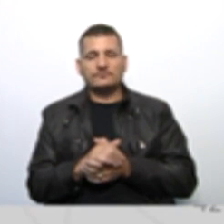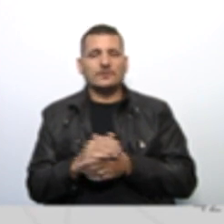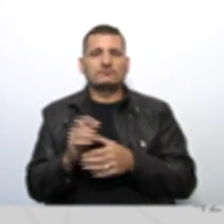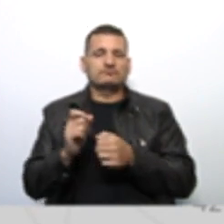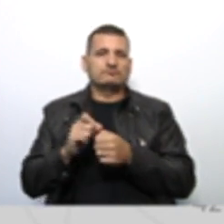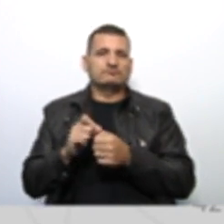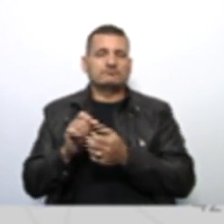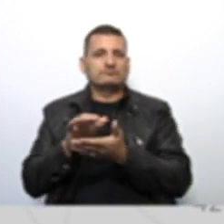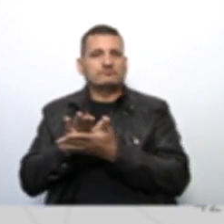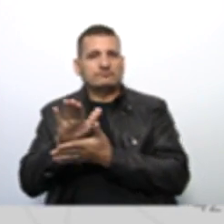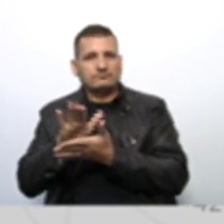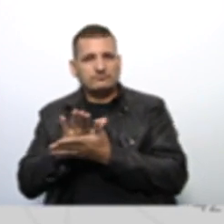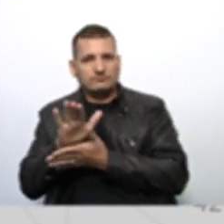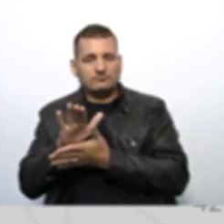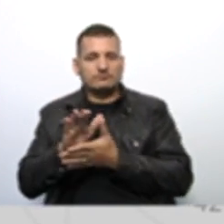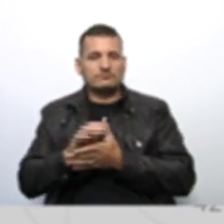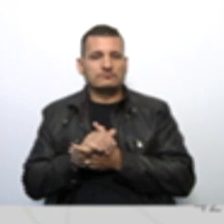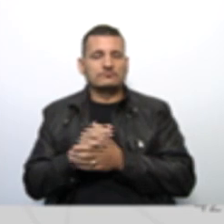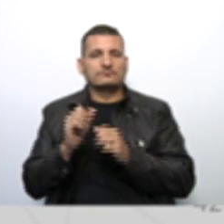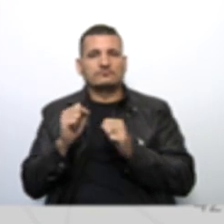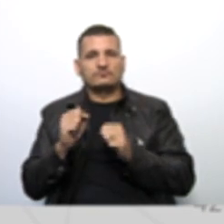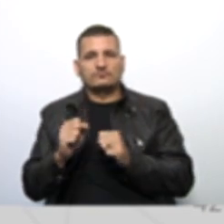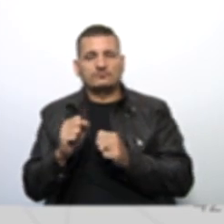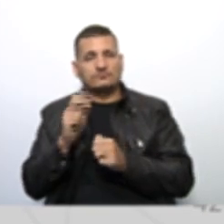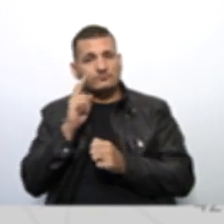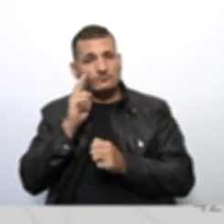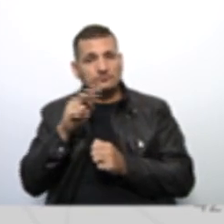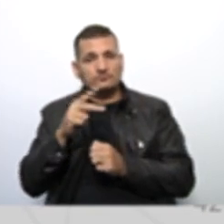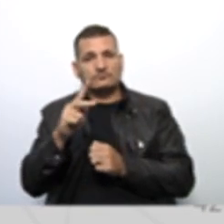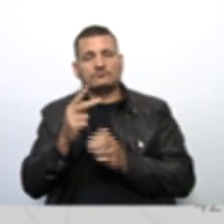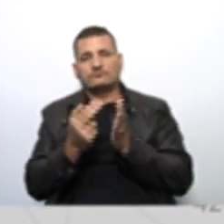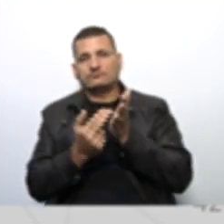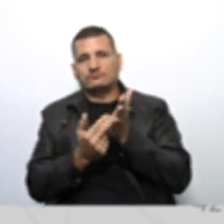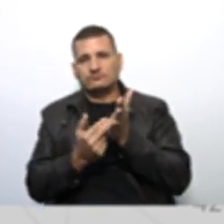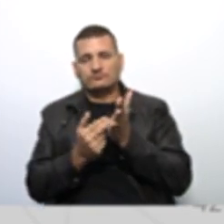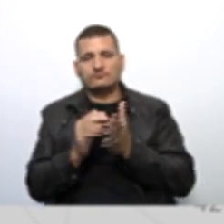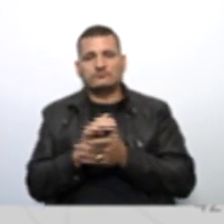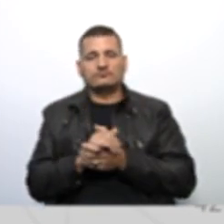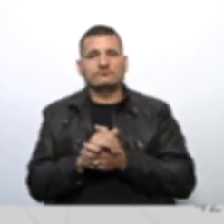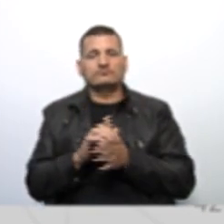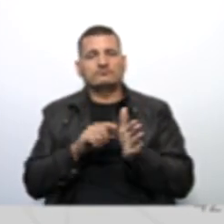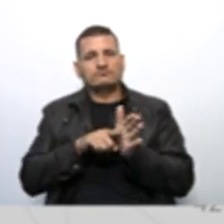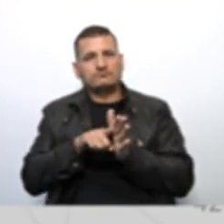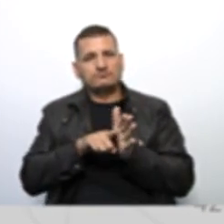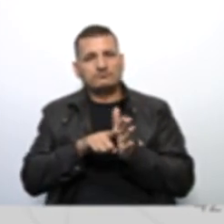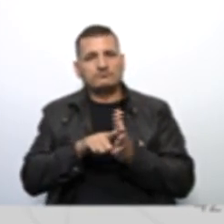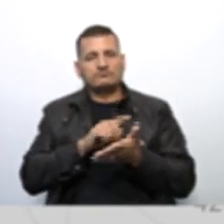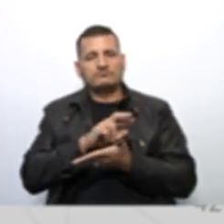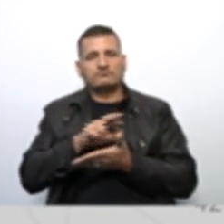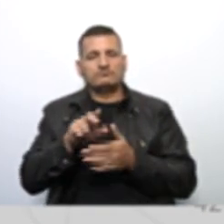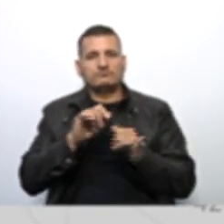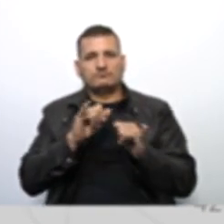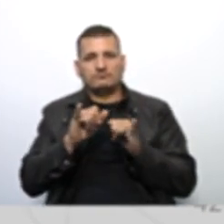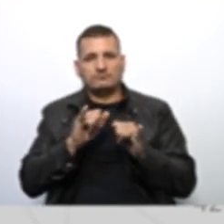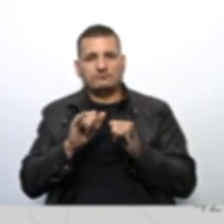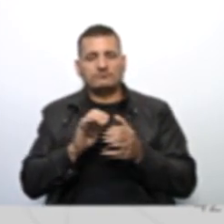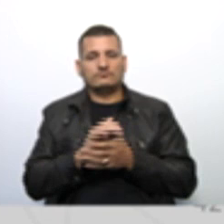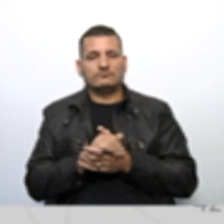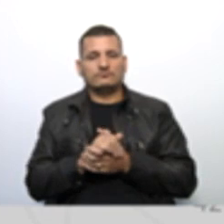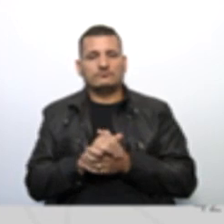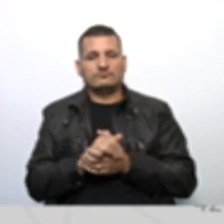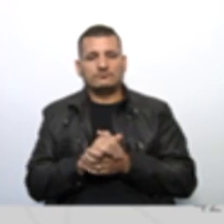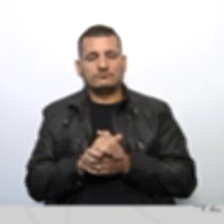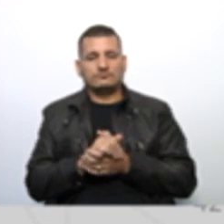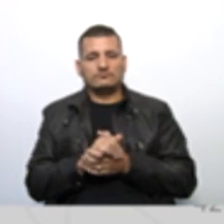Isso, você pode estar imprimindo, você pode estar olhando seu contra-cheque, você pode estar pesquisando várias informações referentes à empresa. Cifro,